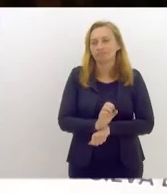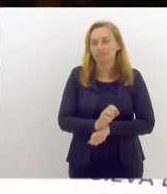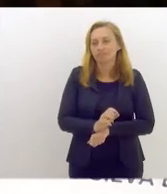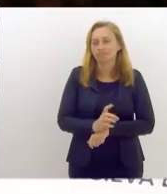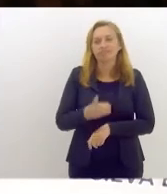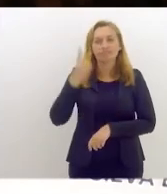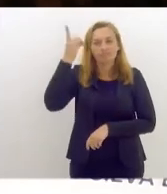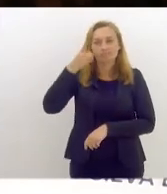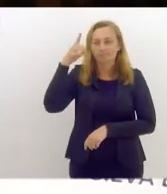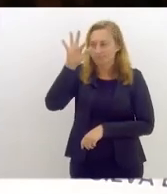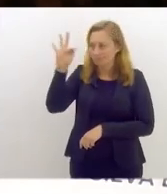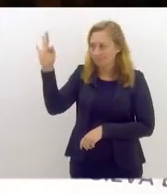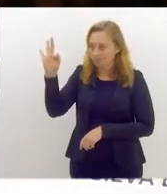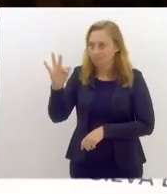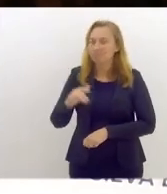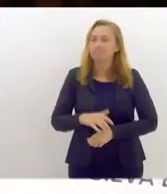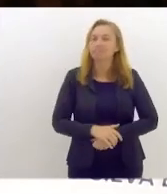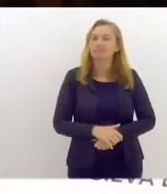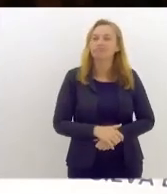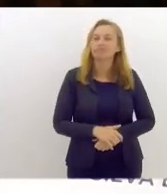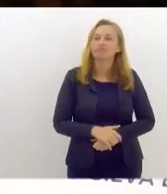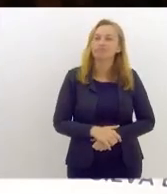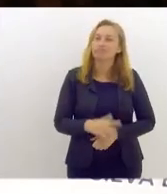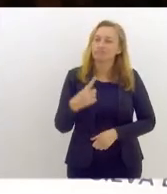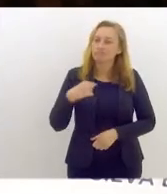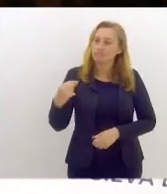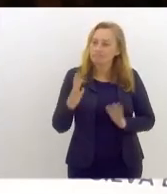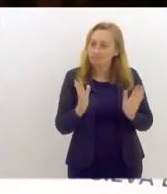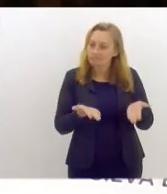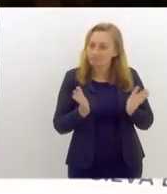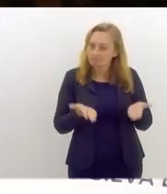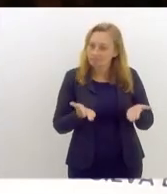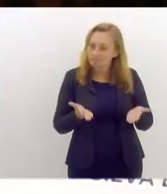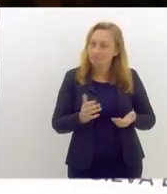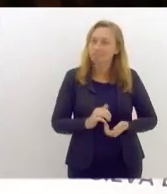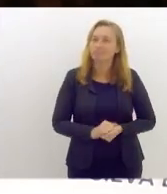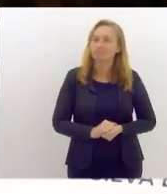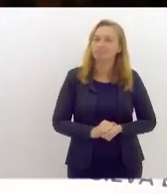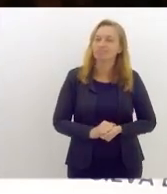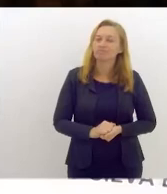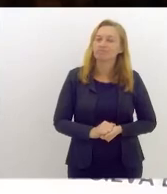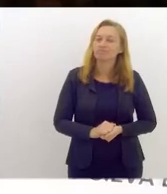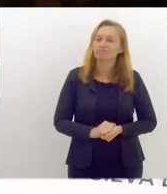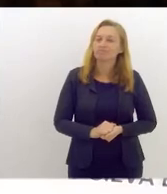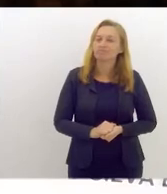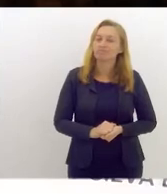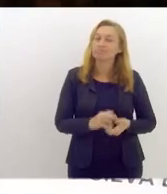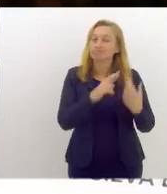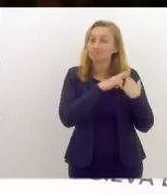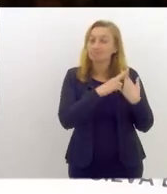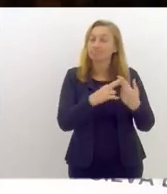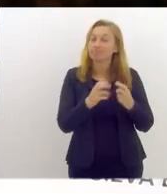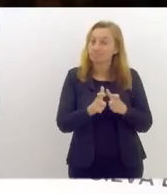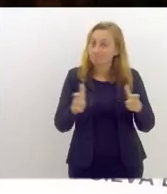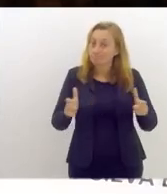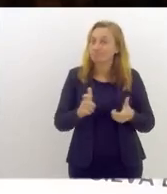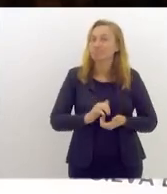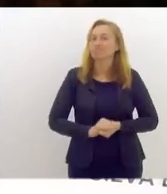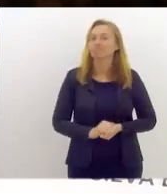deputado federal reeleita hoje essa grande essa grande responsabilidade